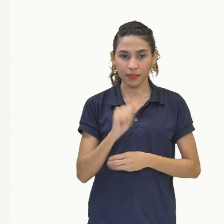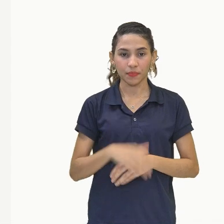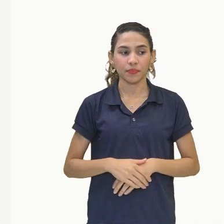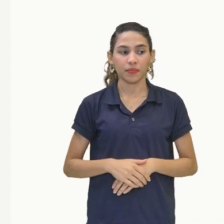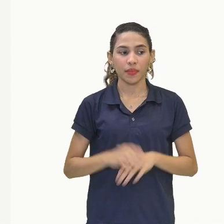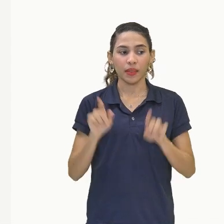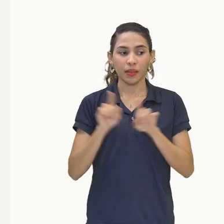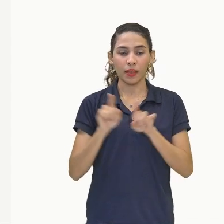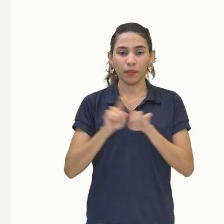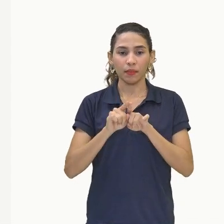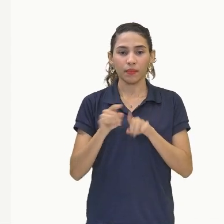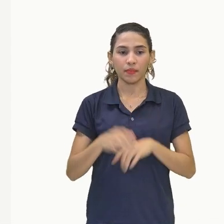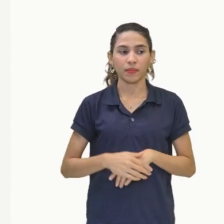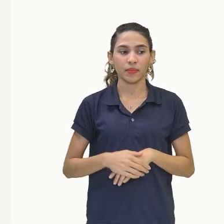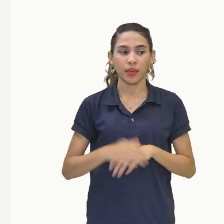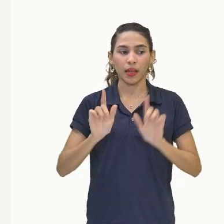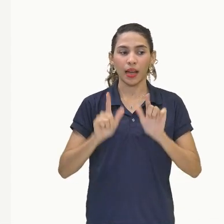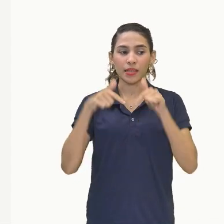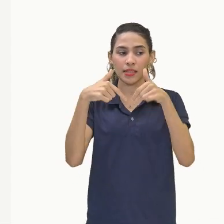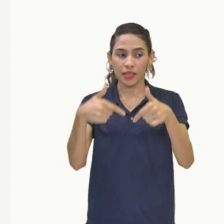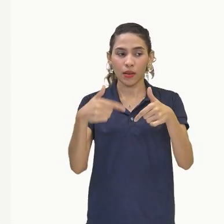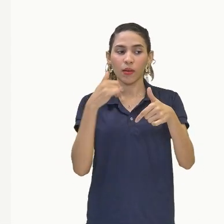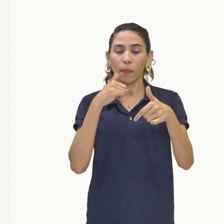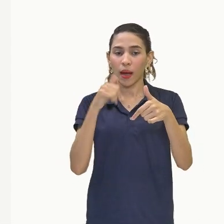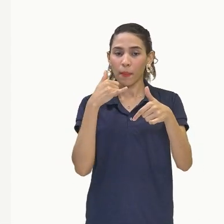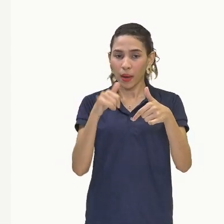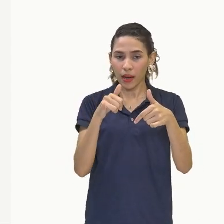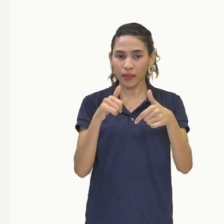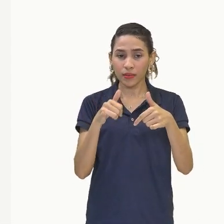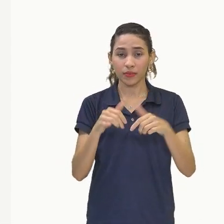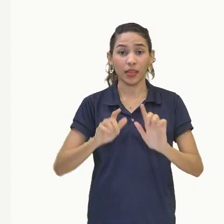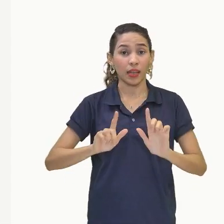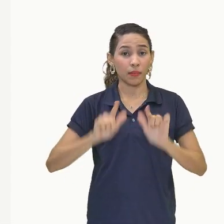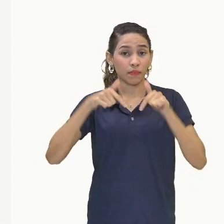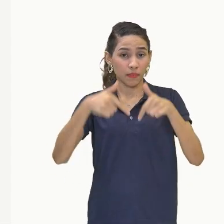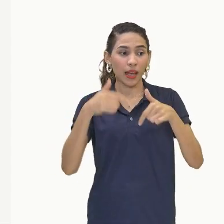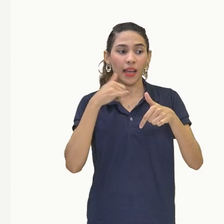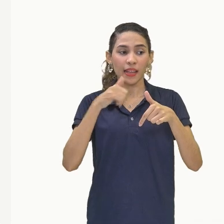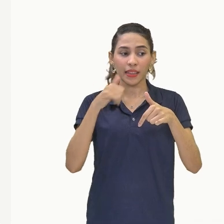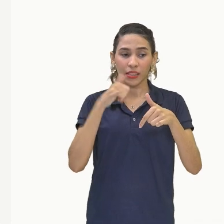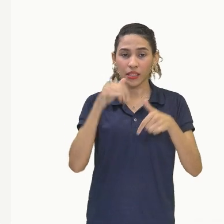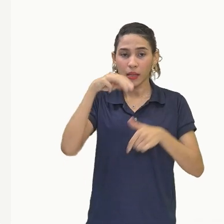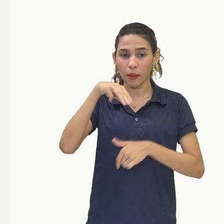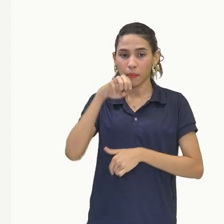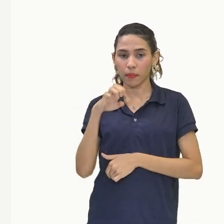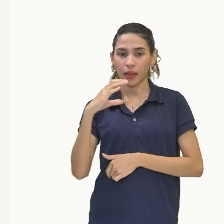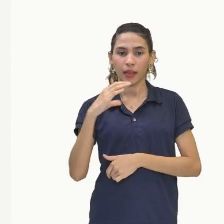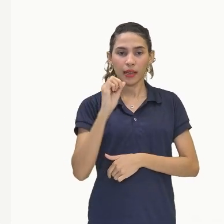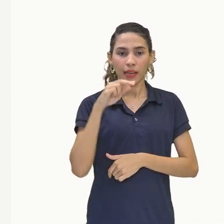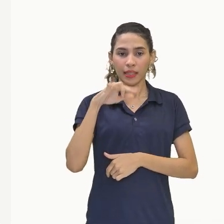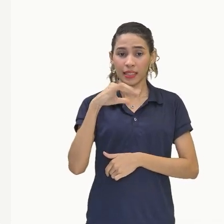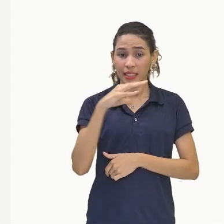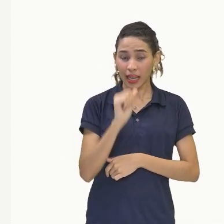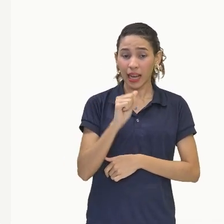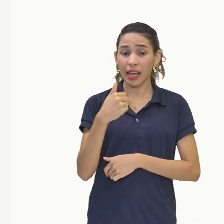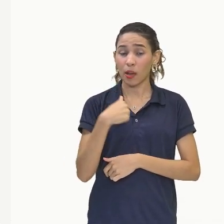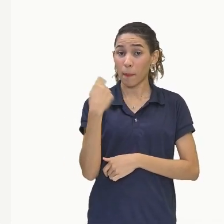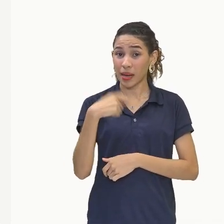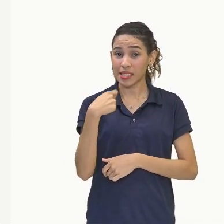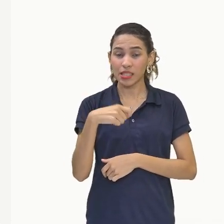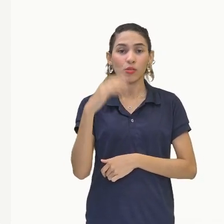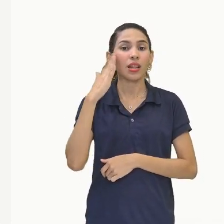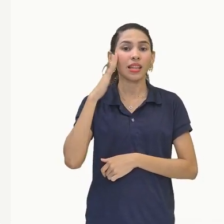energia mecânica, toda vez que se falar em energia mecânica, eu preciso lembrar que a